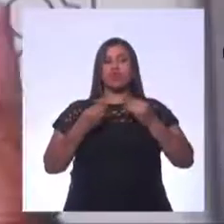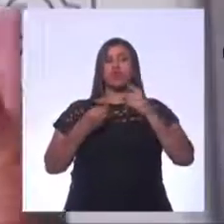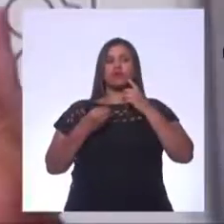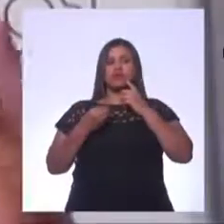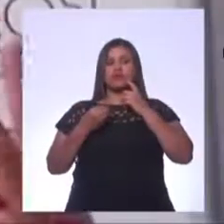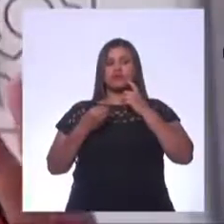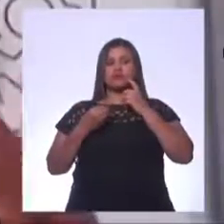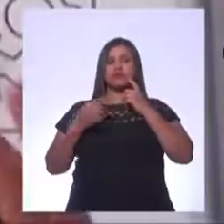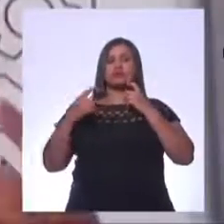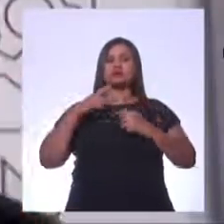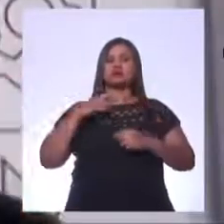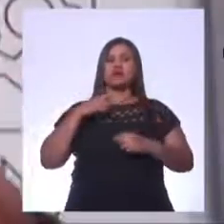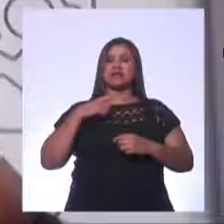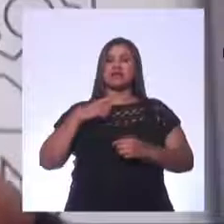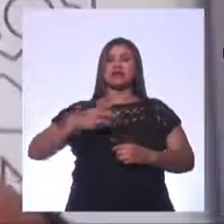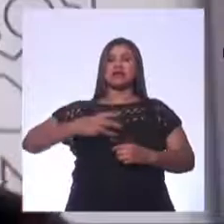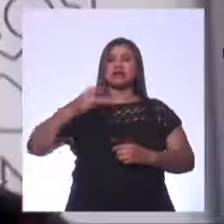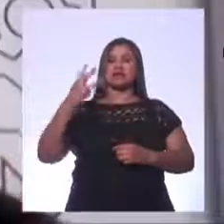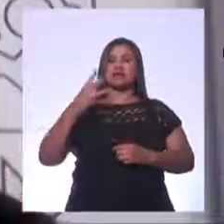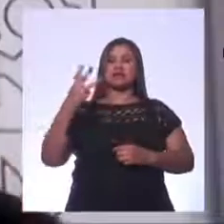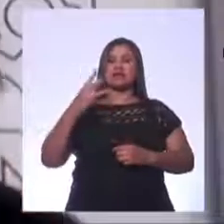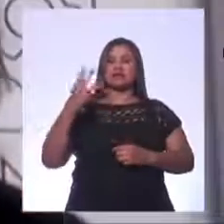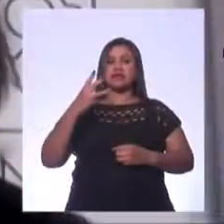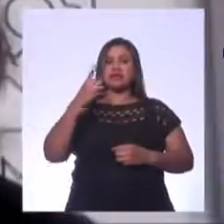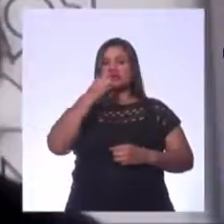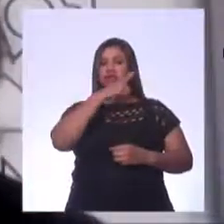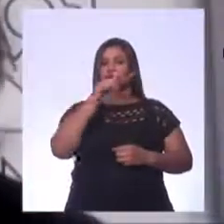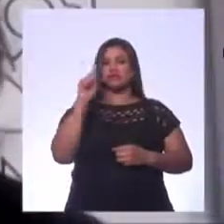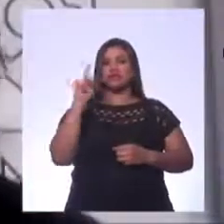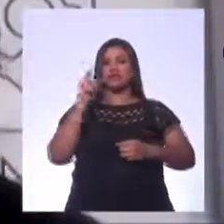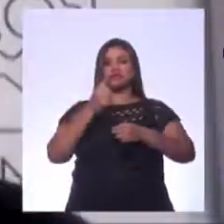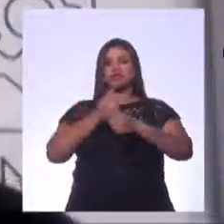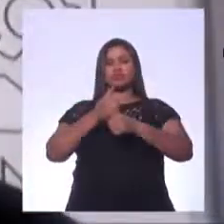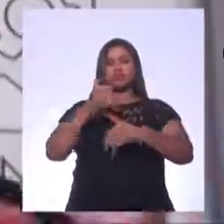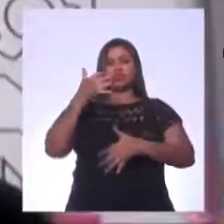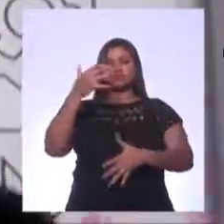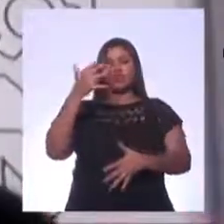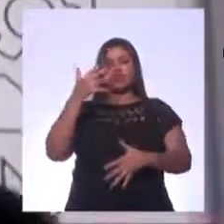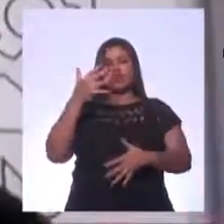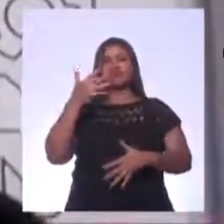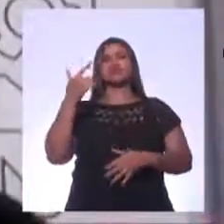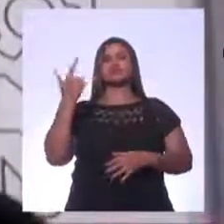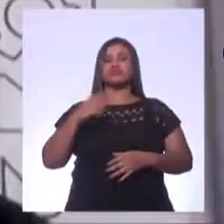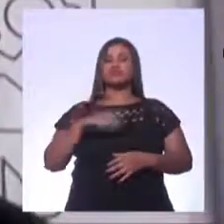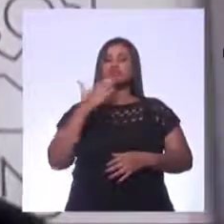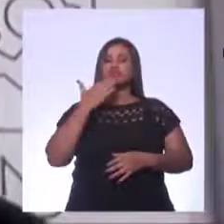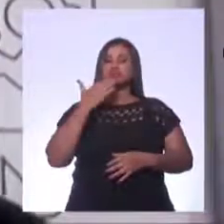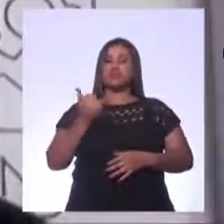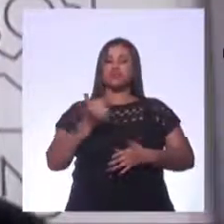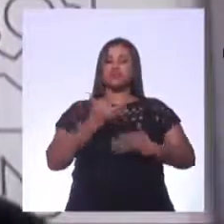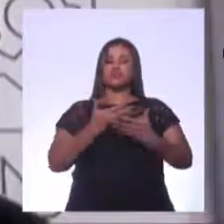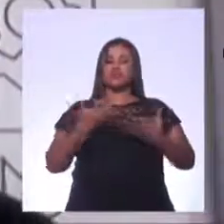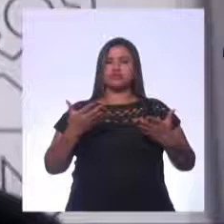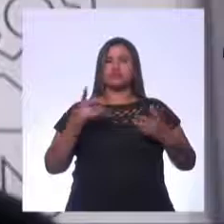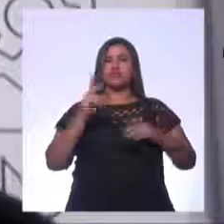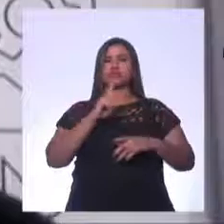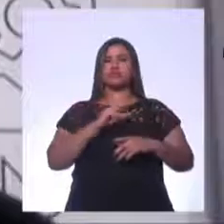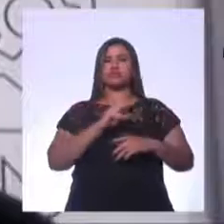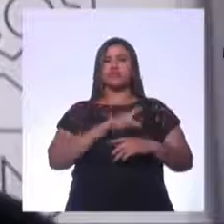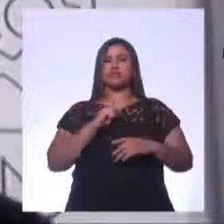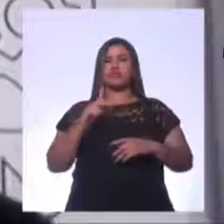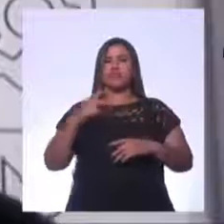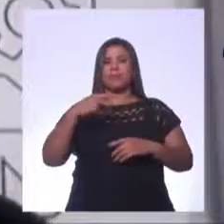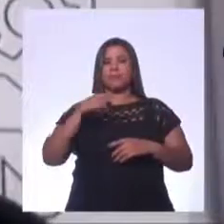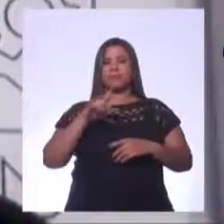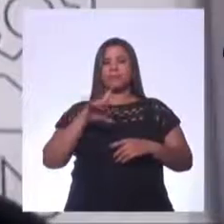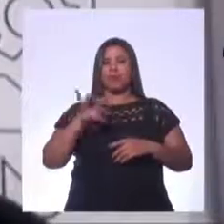nossa terceira, né, e última interação. De novo, eu vou pedir a contribuição do professor Paulo, vou passar